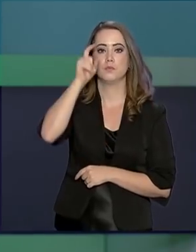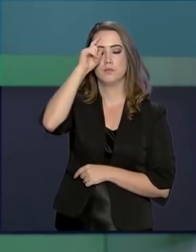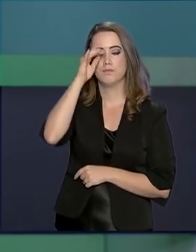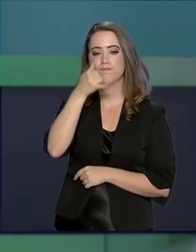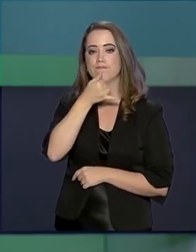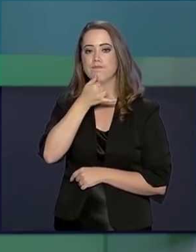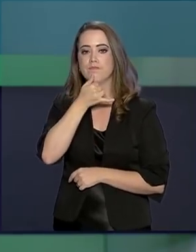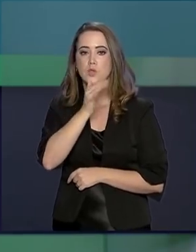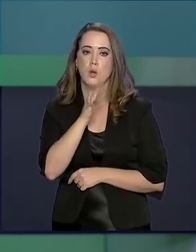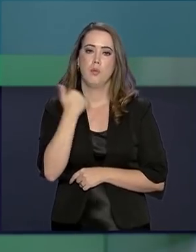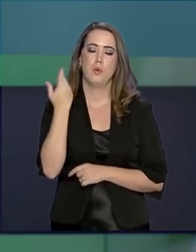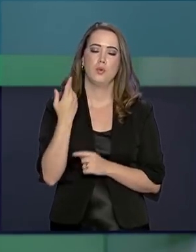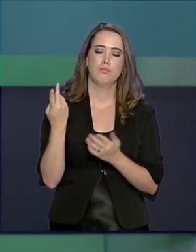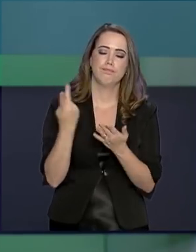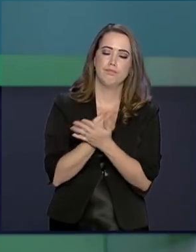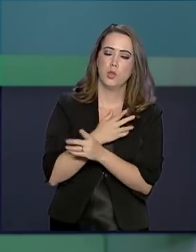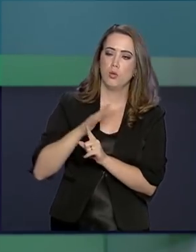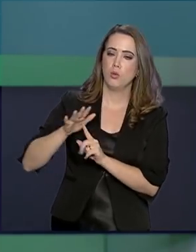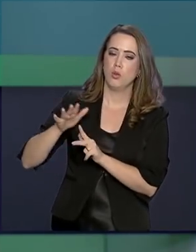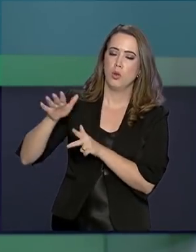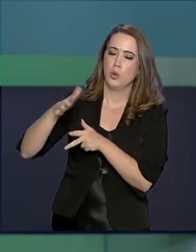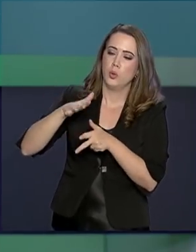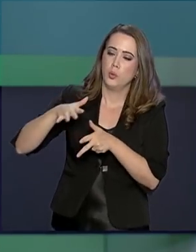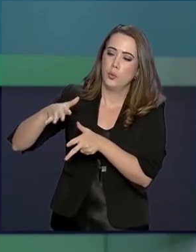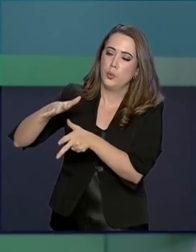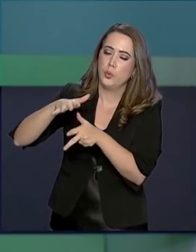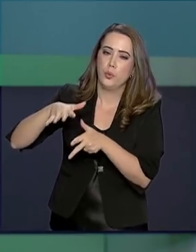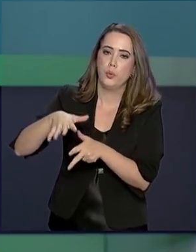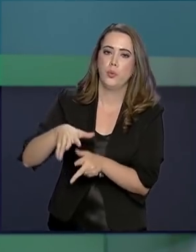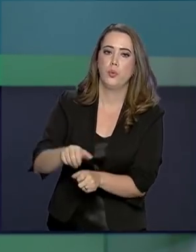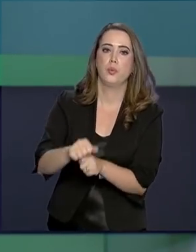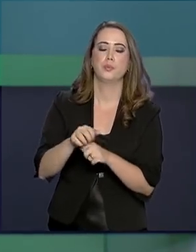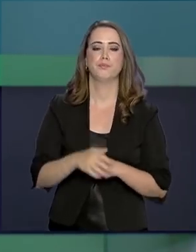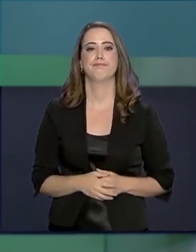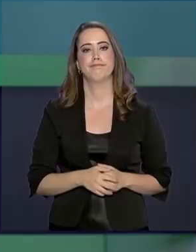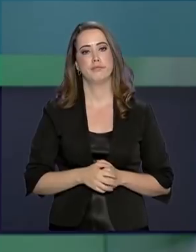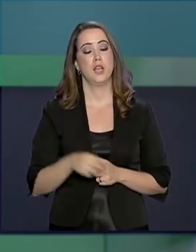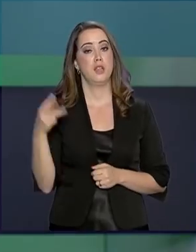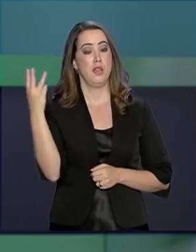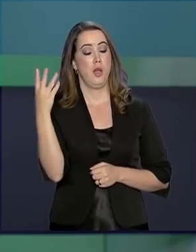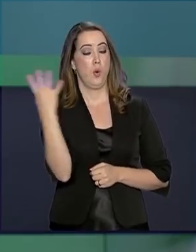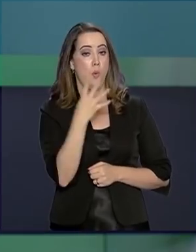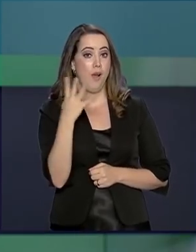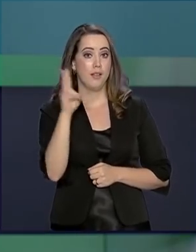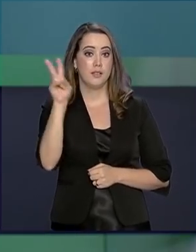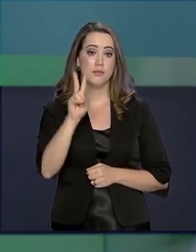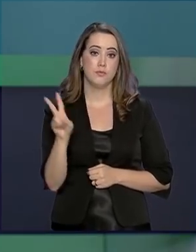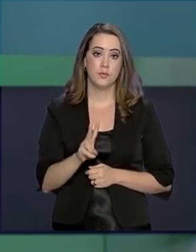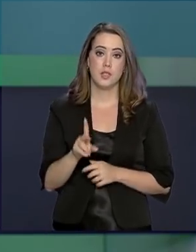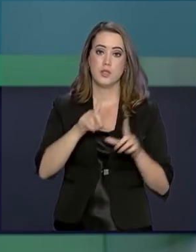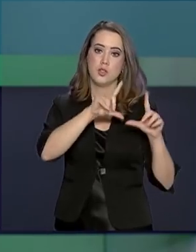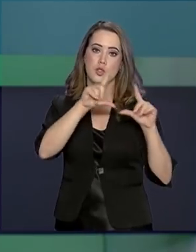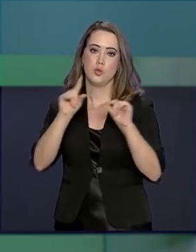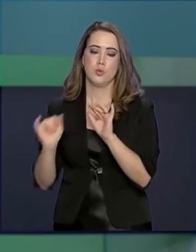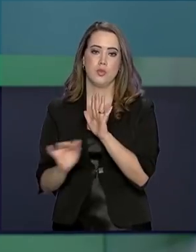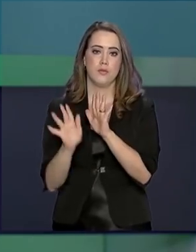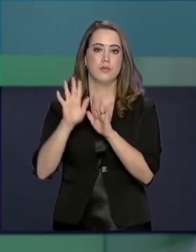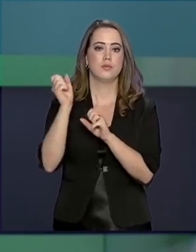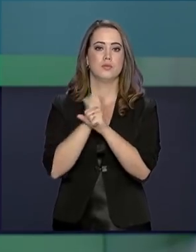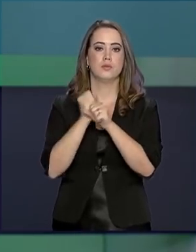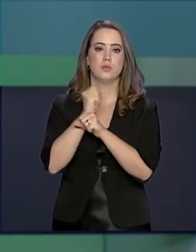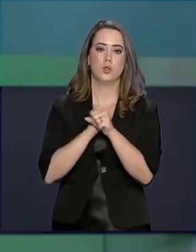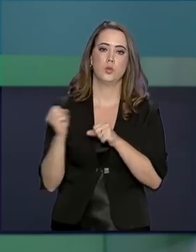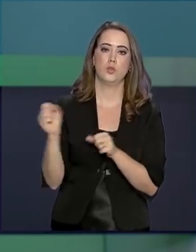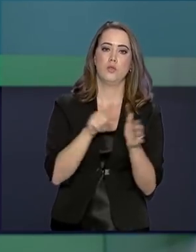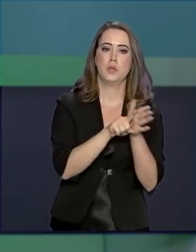boch vítima de acidente aéreo mercado financeiro reduz pela quarta semana seguida previsão de inflação para este ano